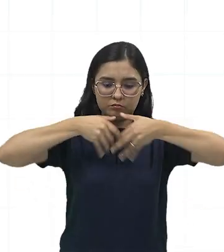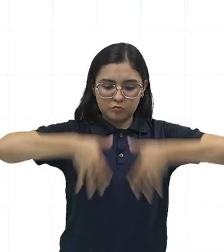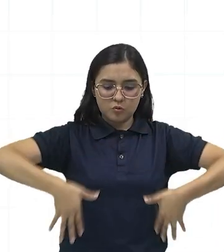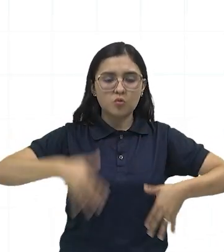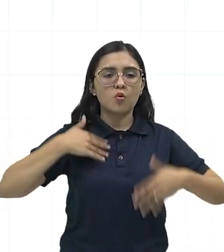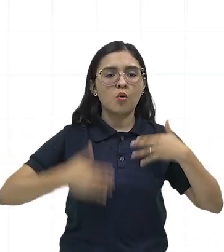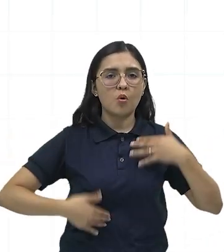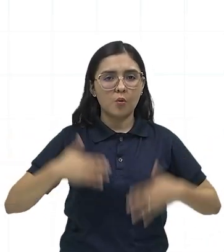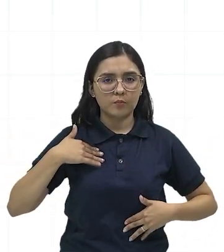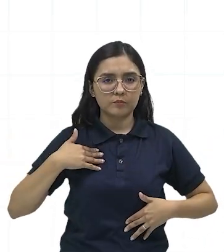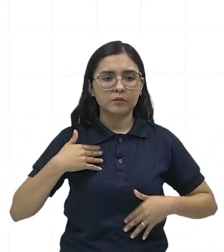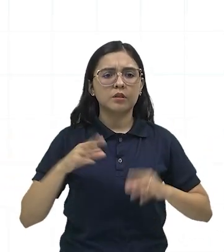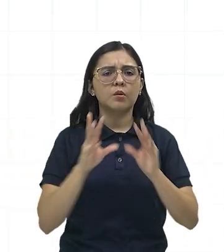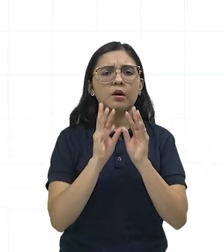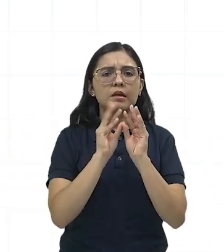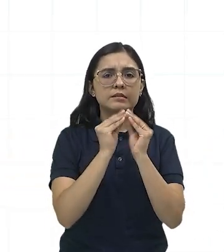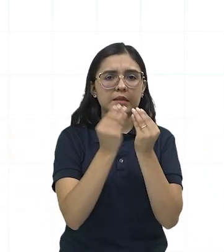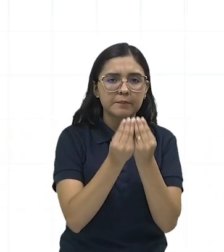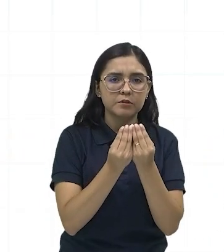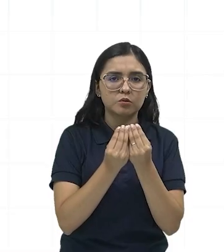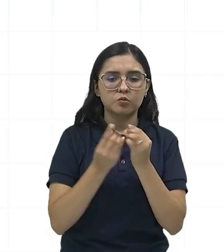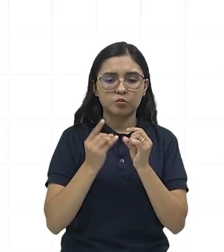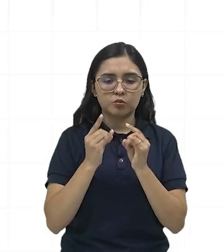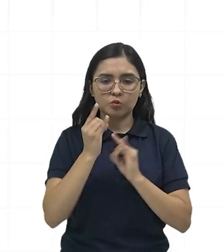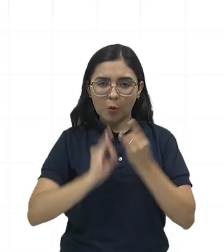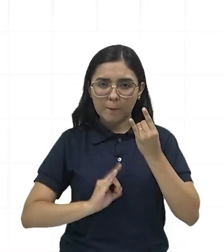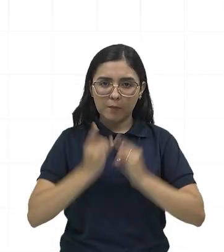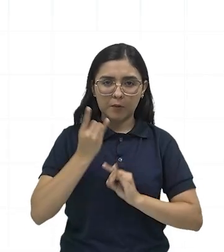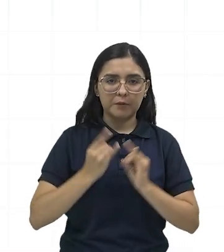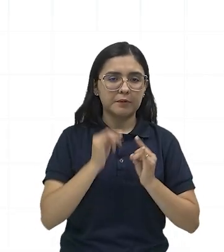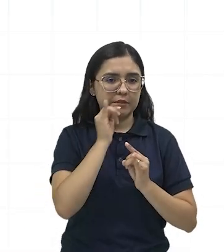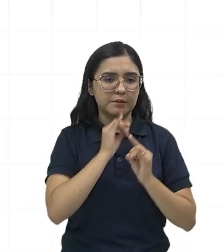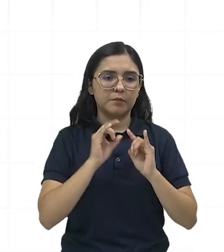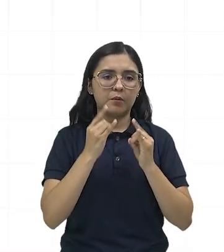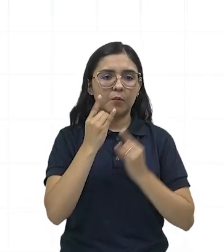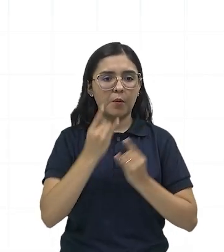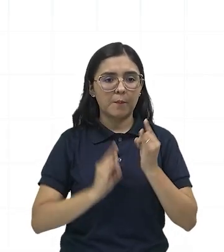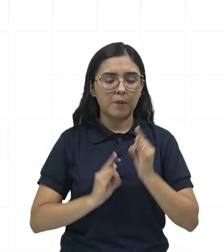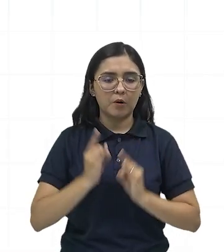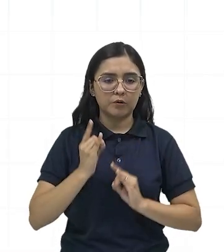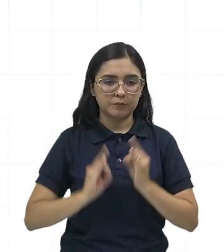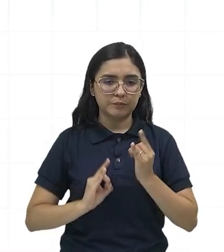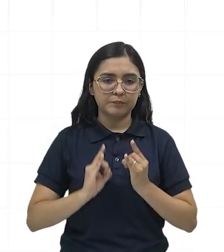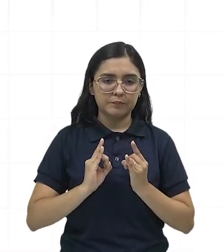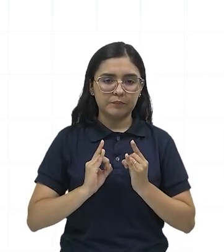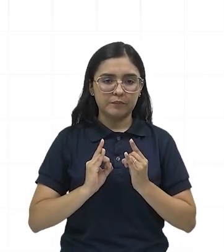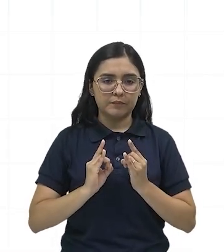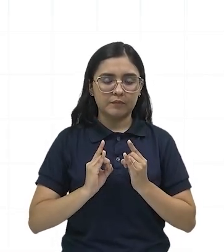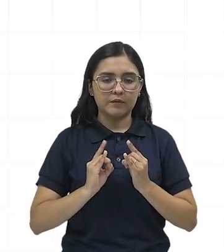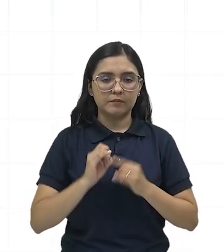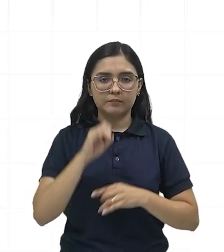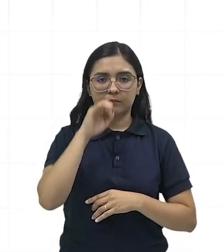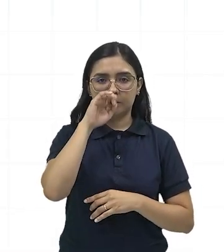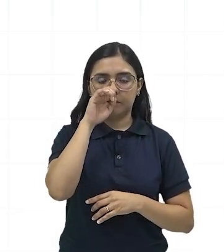essas substâncias, os hormônios, né, por exemplo, que serão